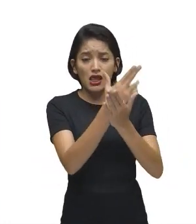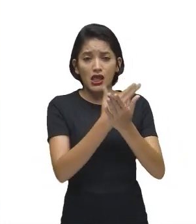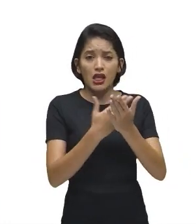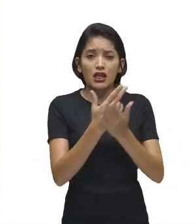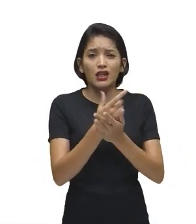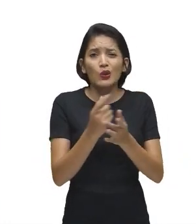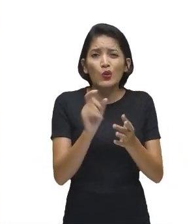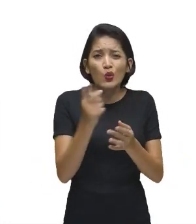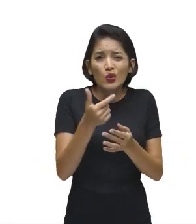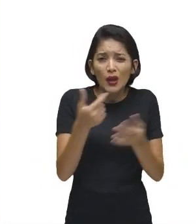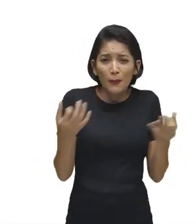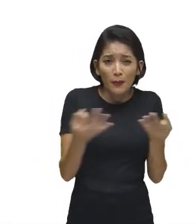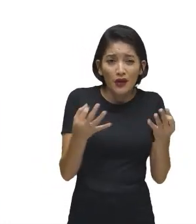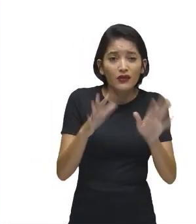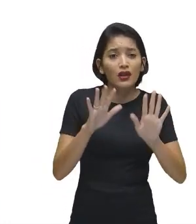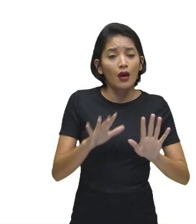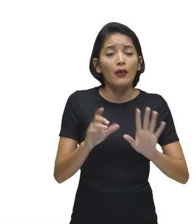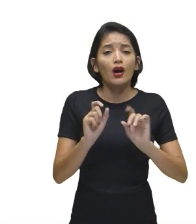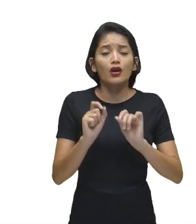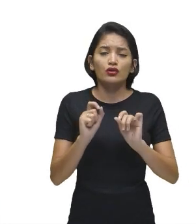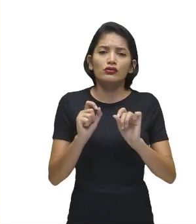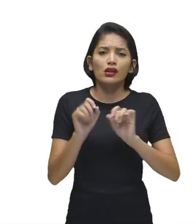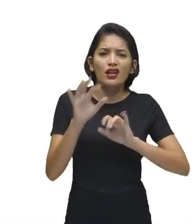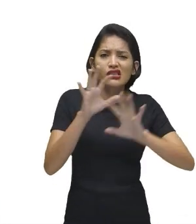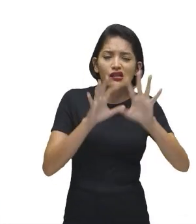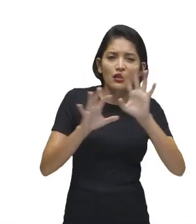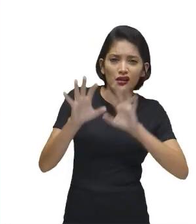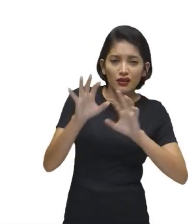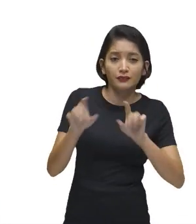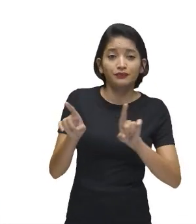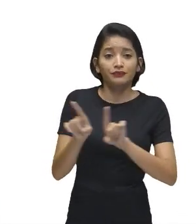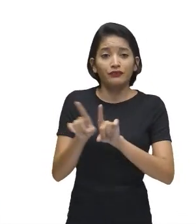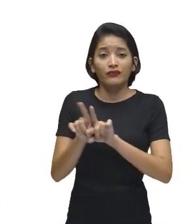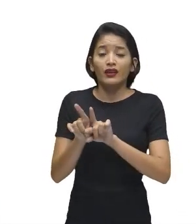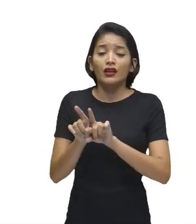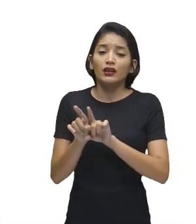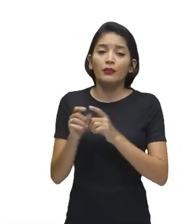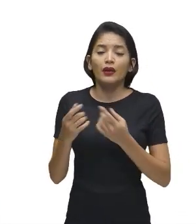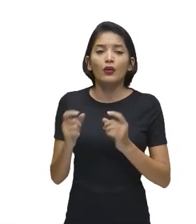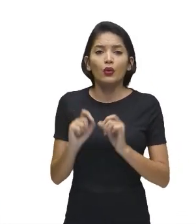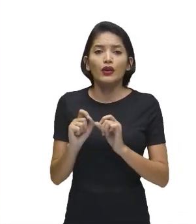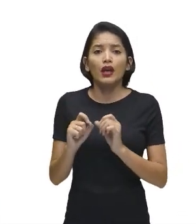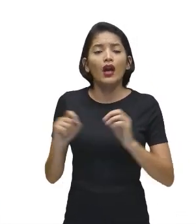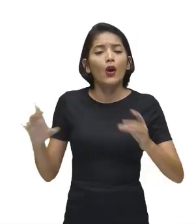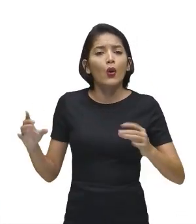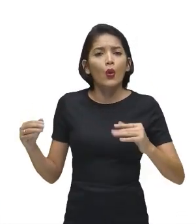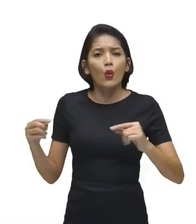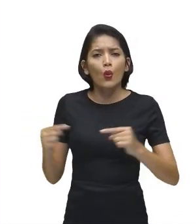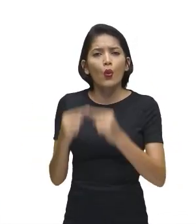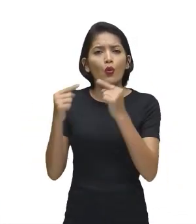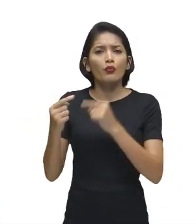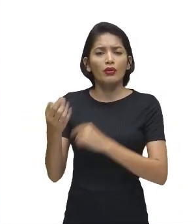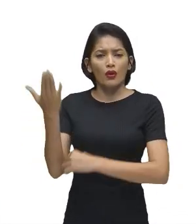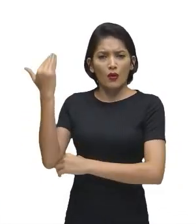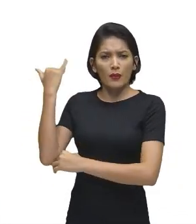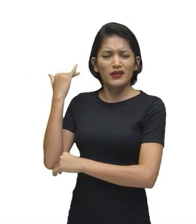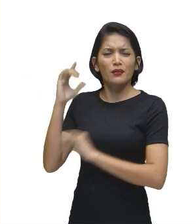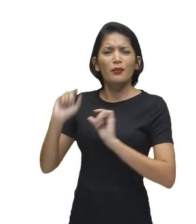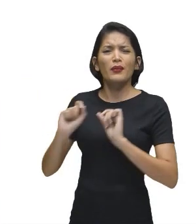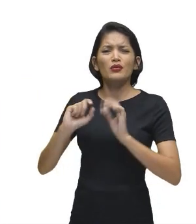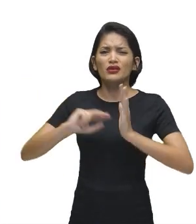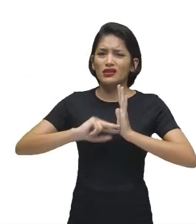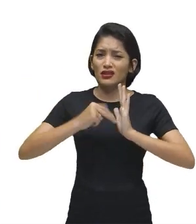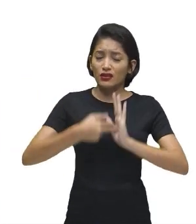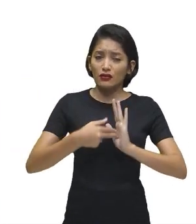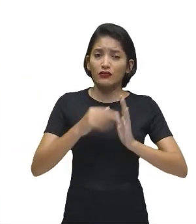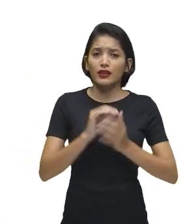mas sim formados por mancha, como já expliquei. Rompimento com o passado, ou seja, o que é o passado? São aquelas